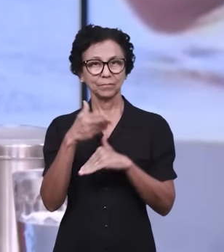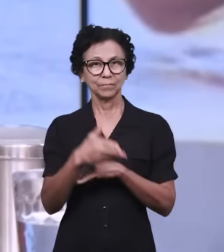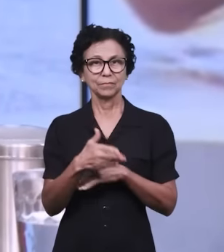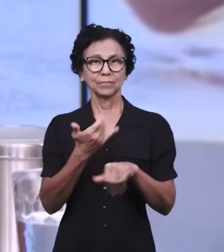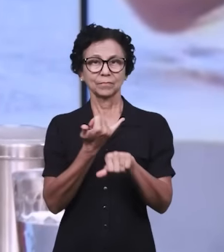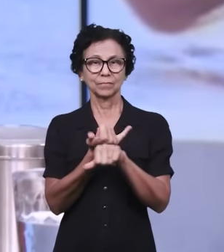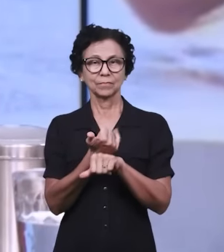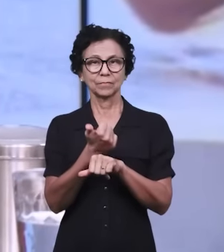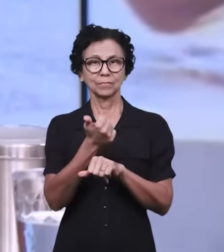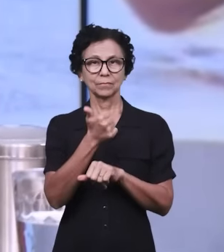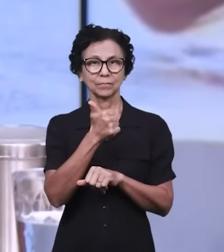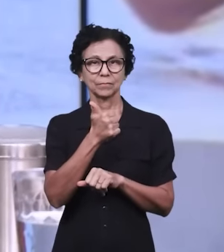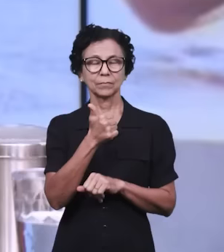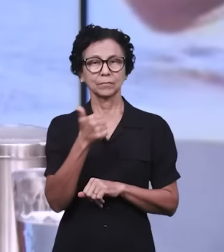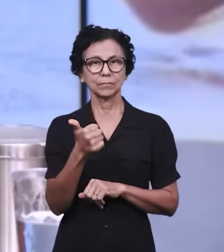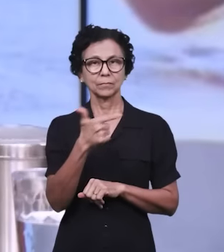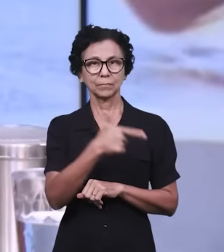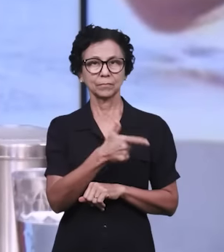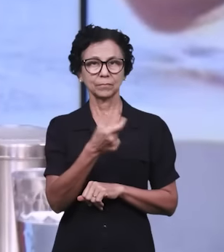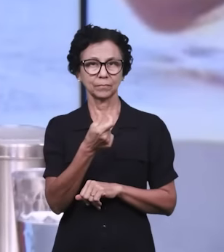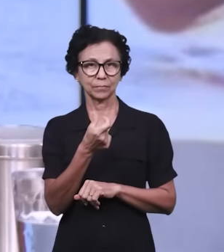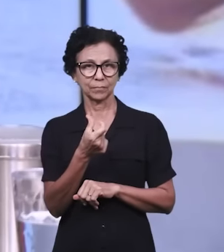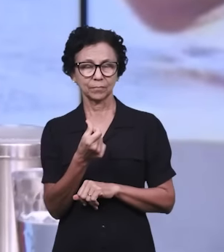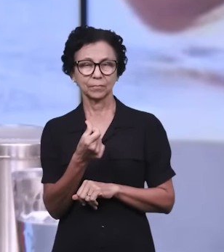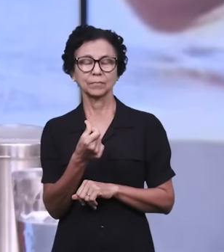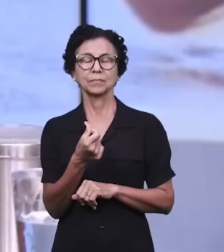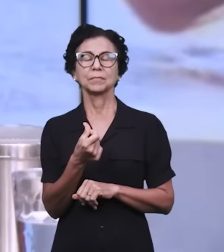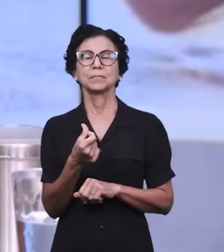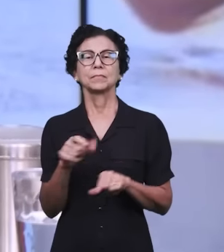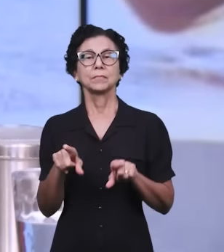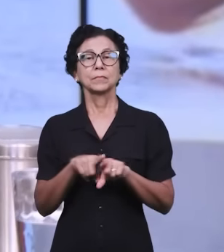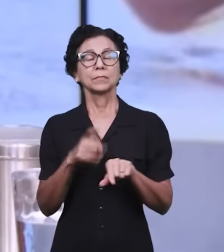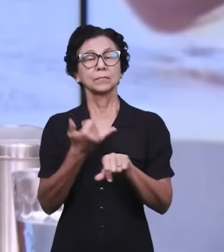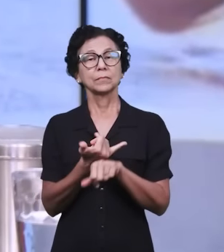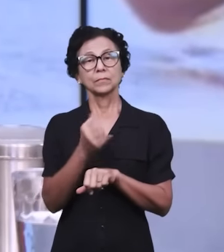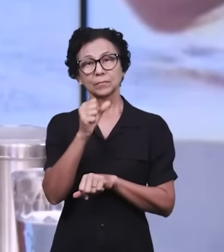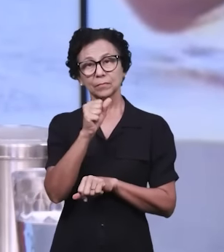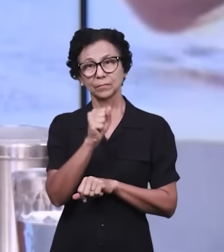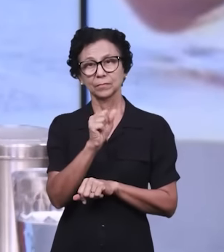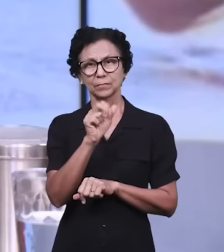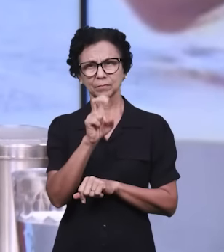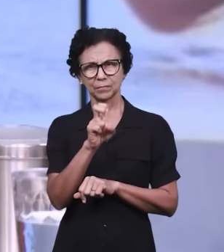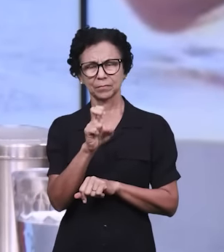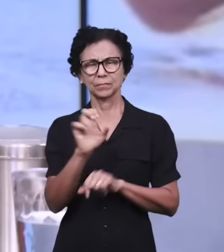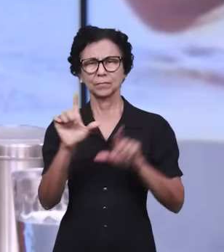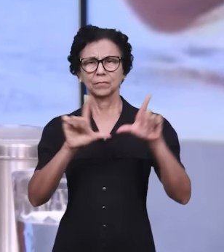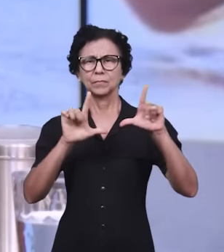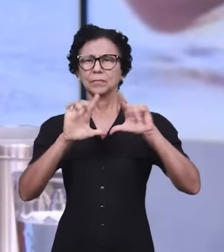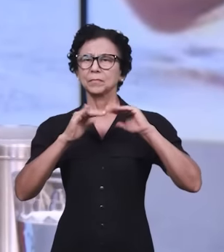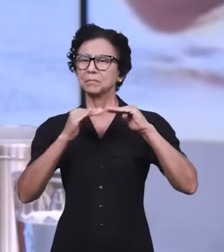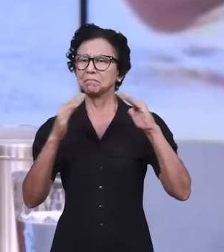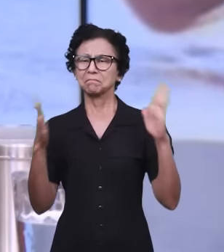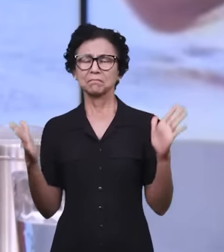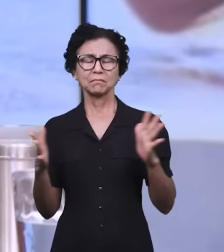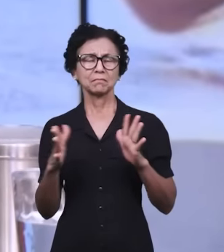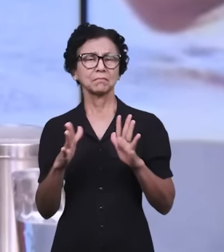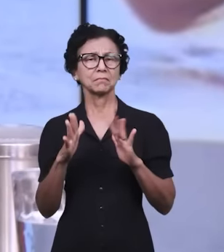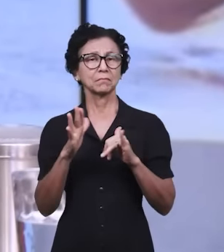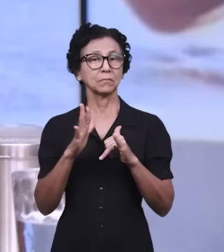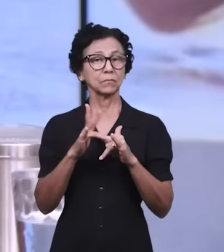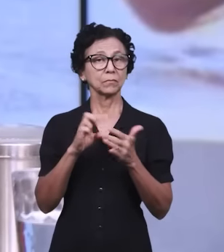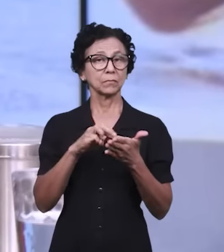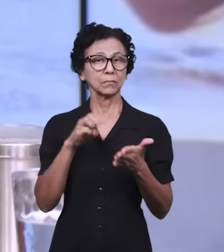canal 126, Sistema RO da Embratel, também no canal 85 da Sky Livre e também no canal da Igreja Cristã Maranata no YouTube.